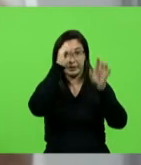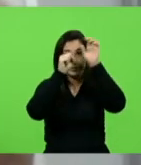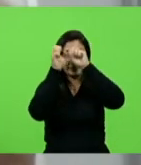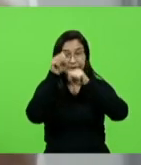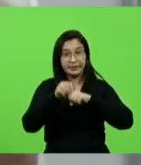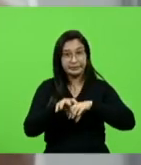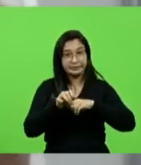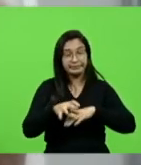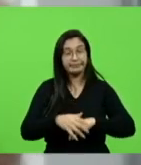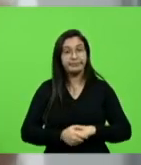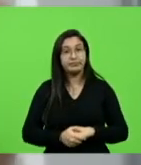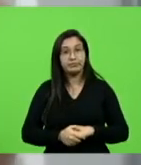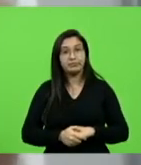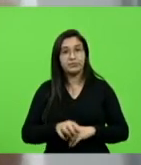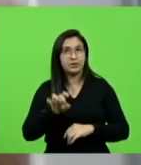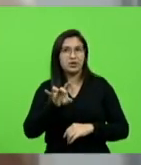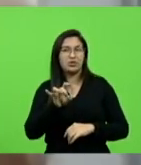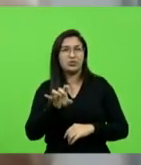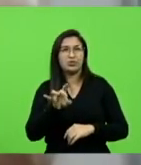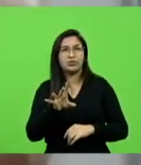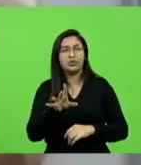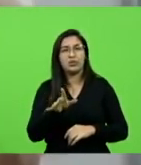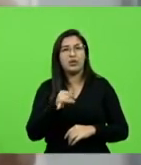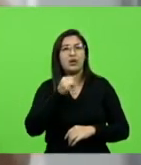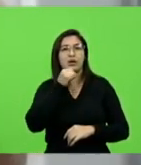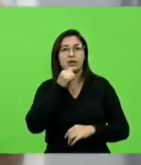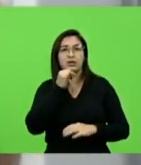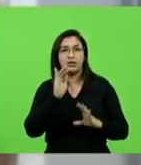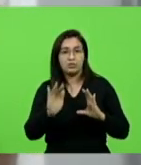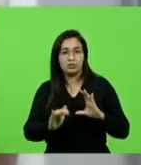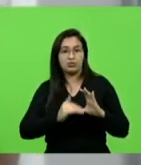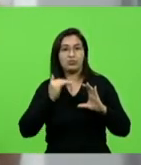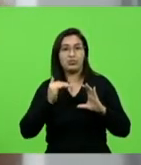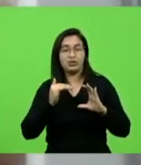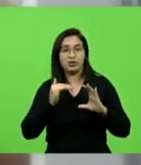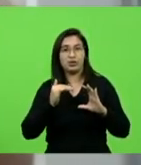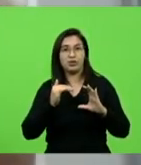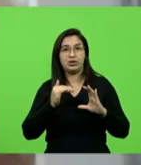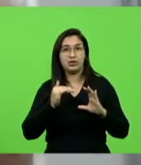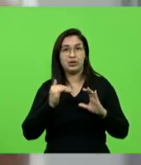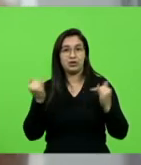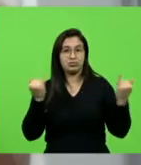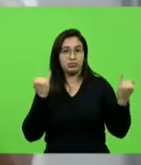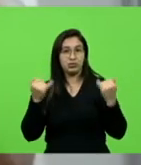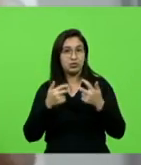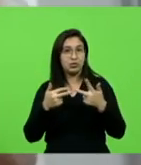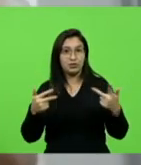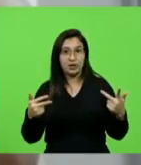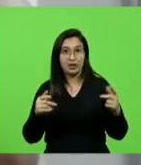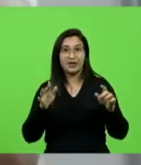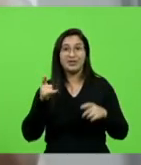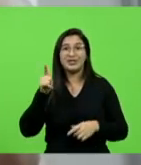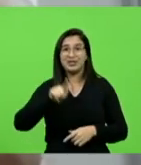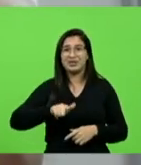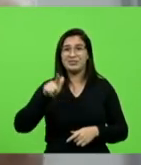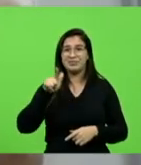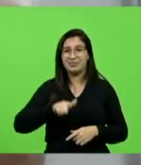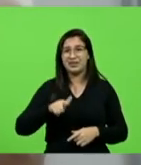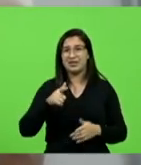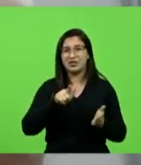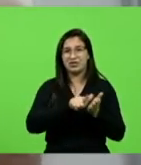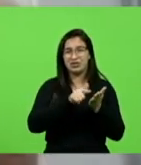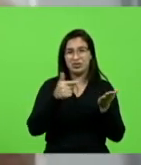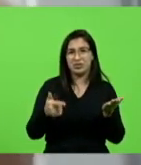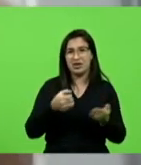só no que nos chega ao Conselho, mas a gente vê em relatos, em reportagens,